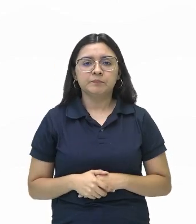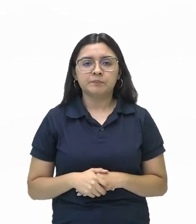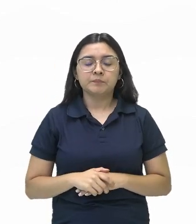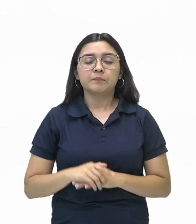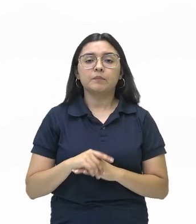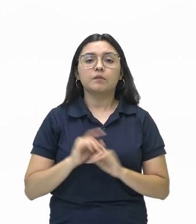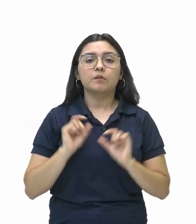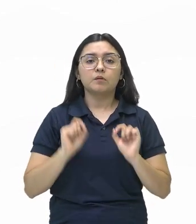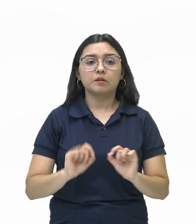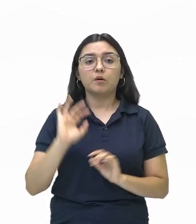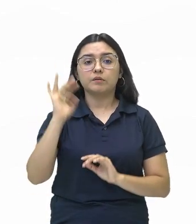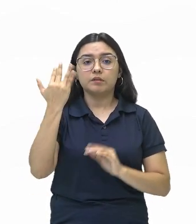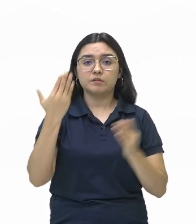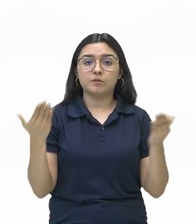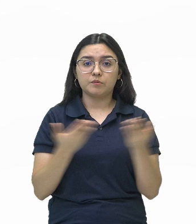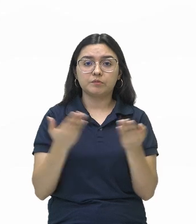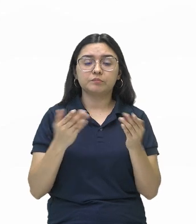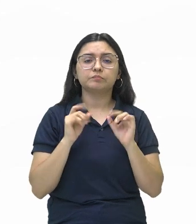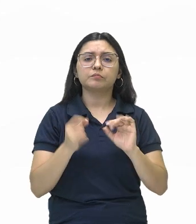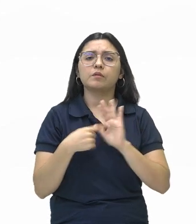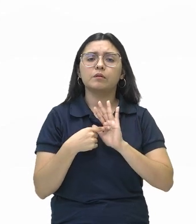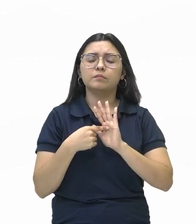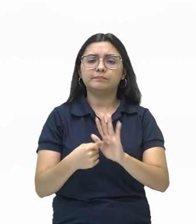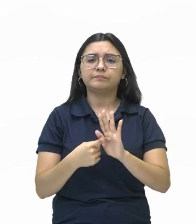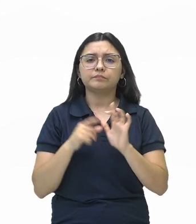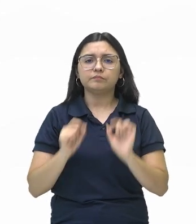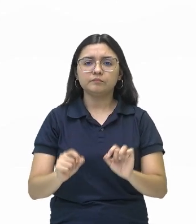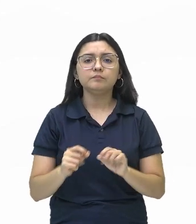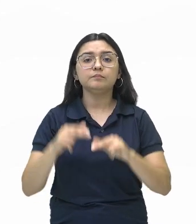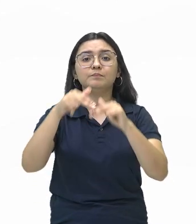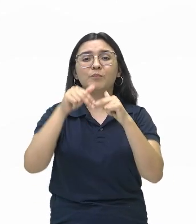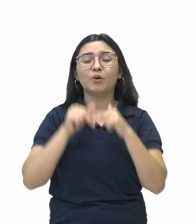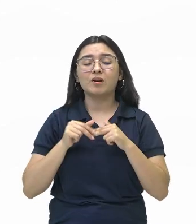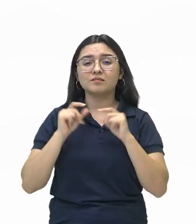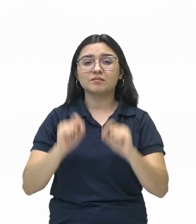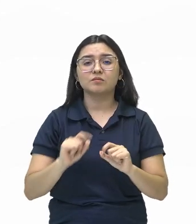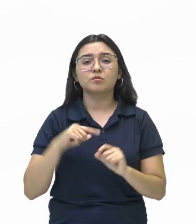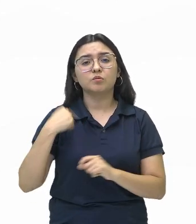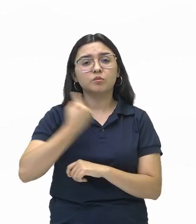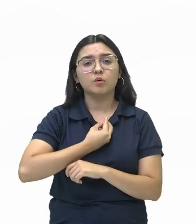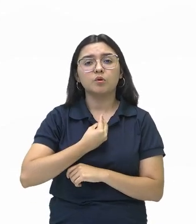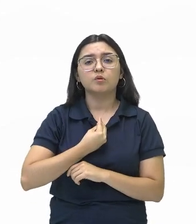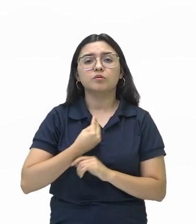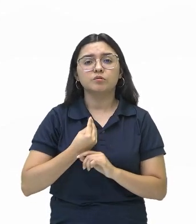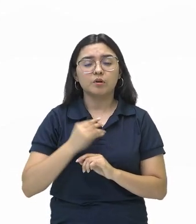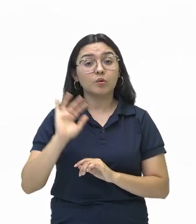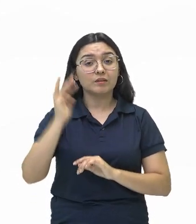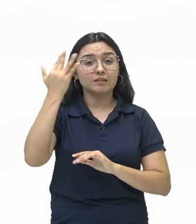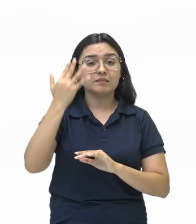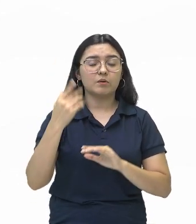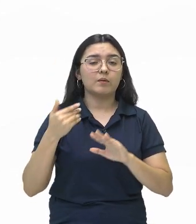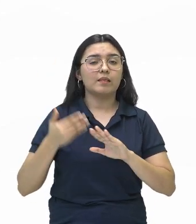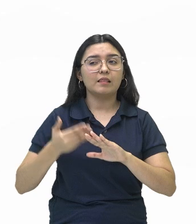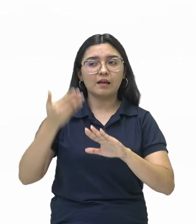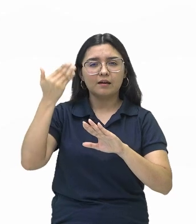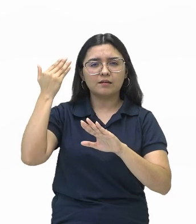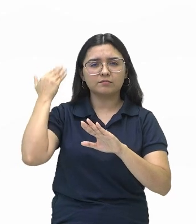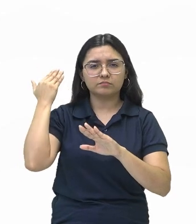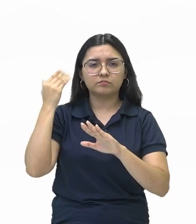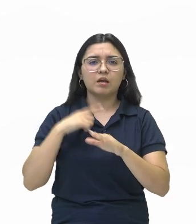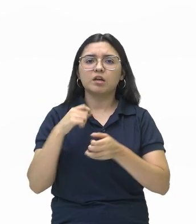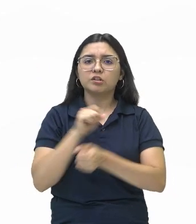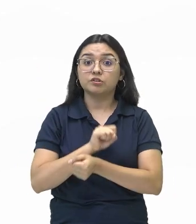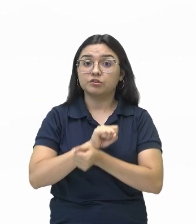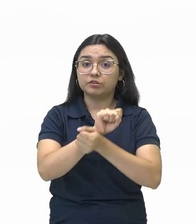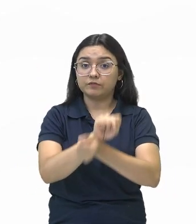O que acontece hoje é reflexo, é fruto do que nós vivenciamos lá atrás. A